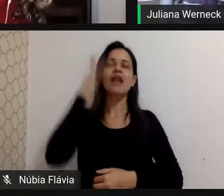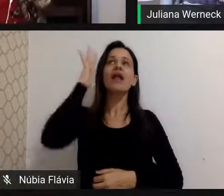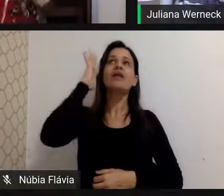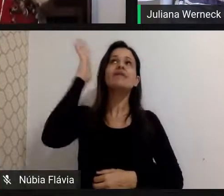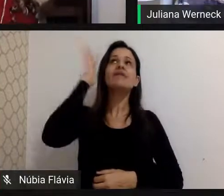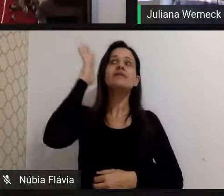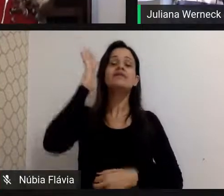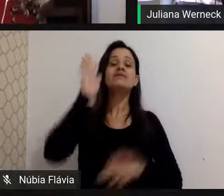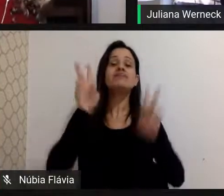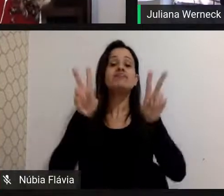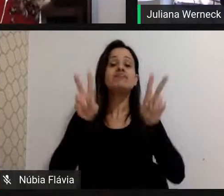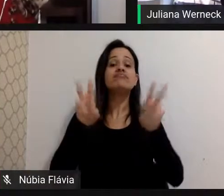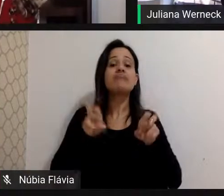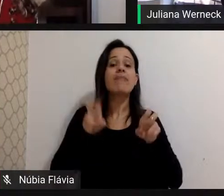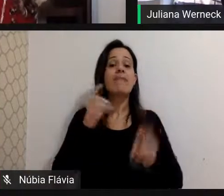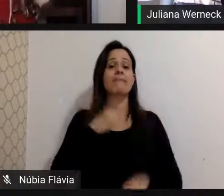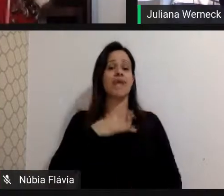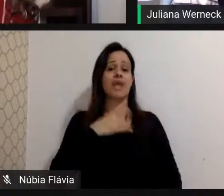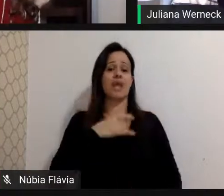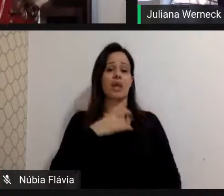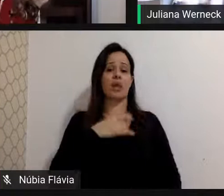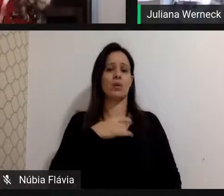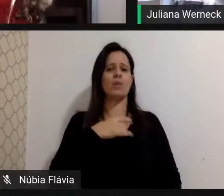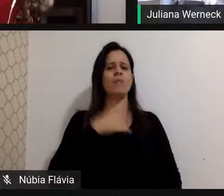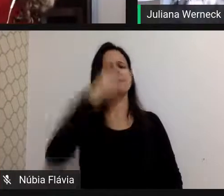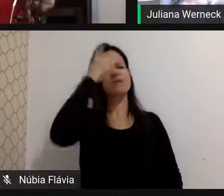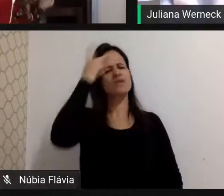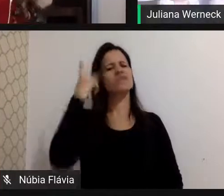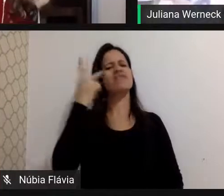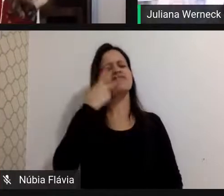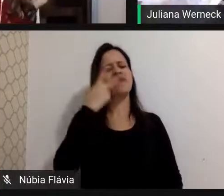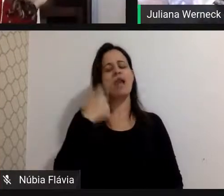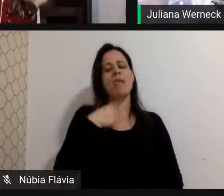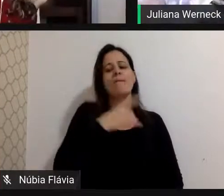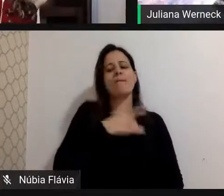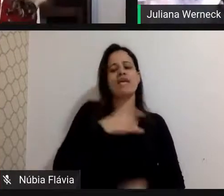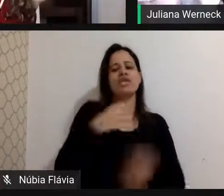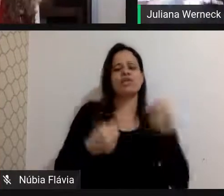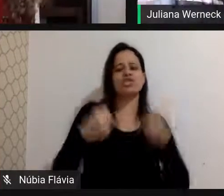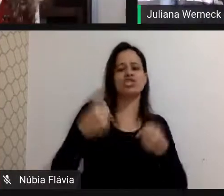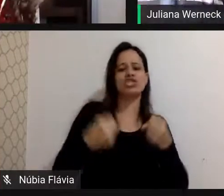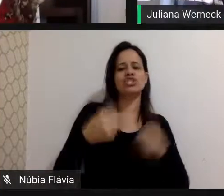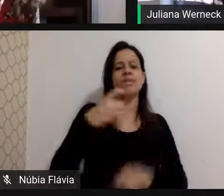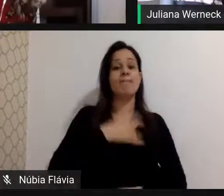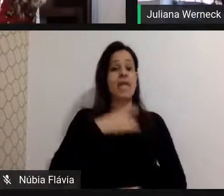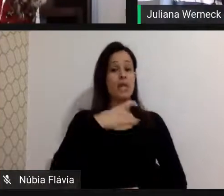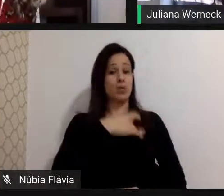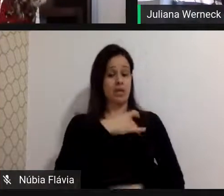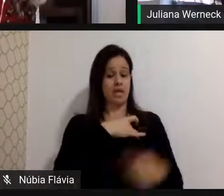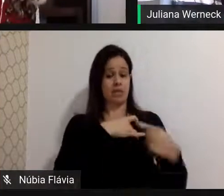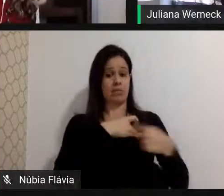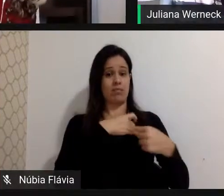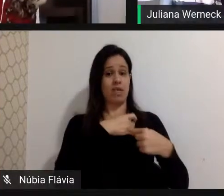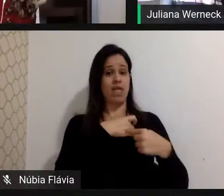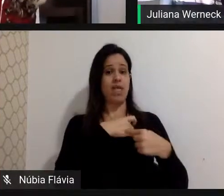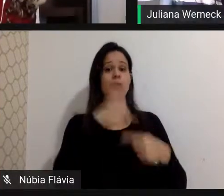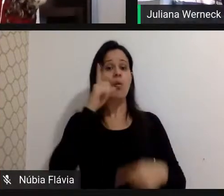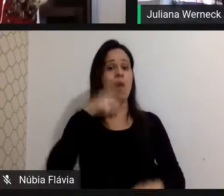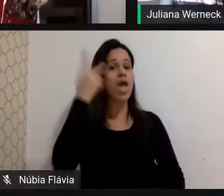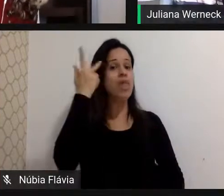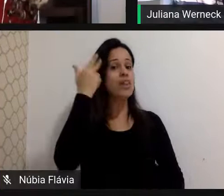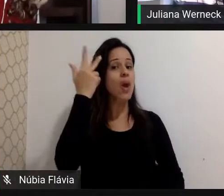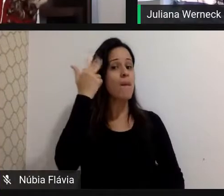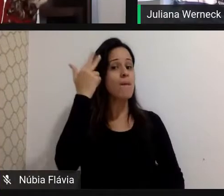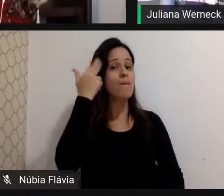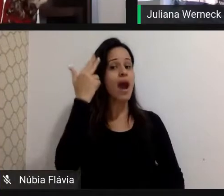porque, assim, muitas pessoas compartilham comigo. Eu tenho medo de dirigir, tenho medo de fazer isso. E o medo faz parte da gente. O que a gente precisa